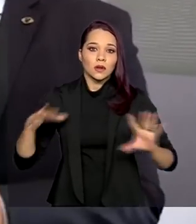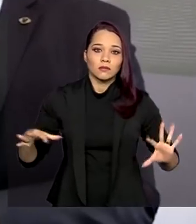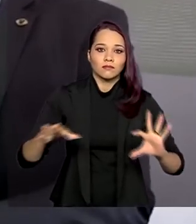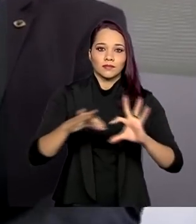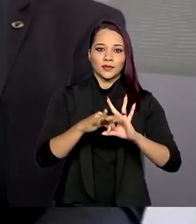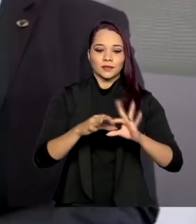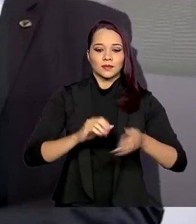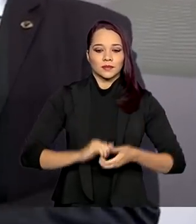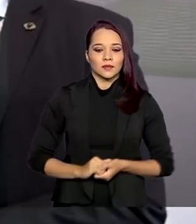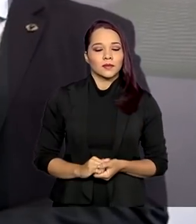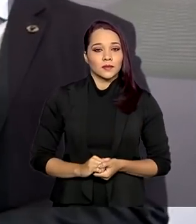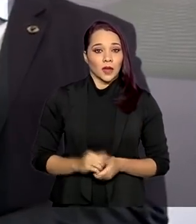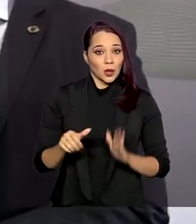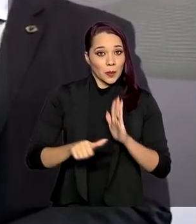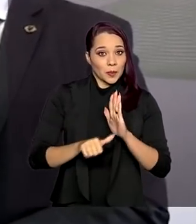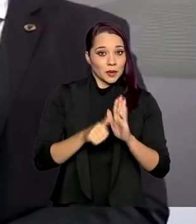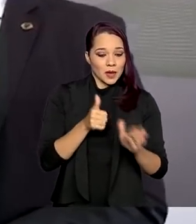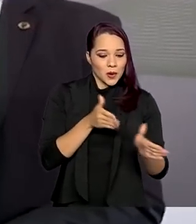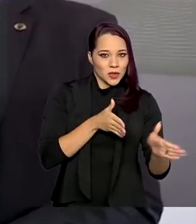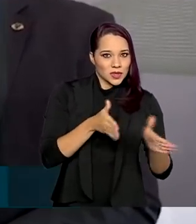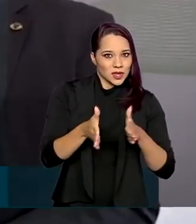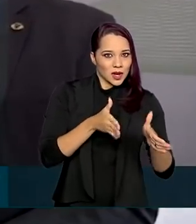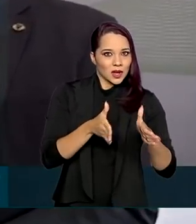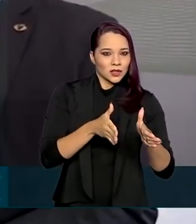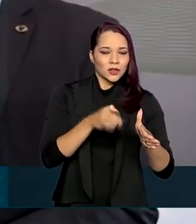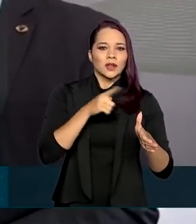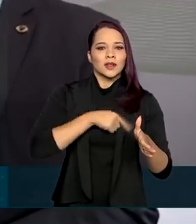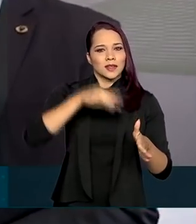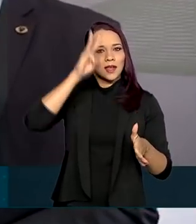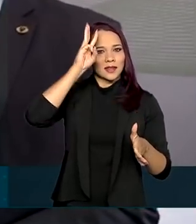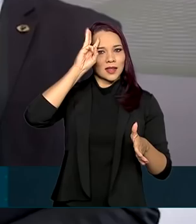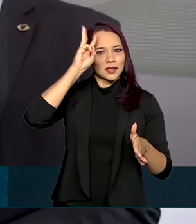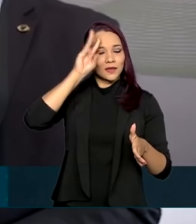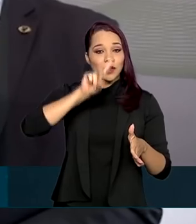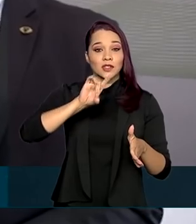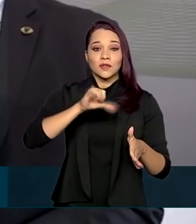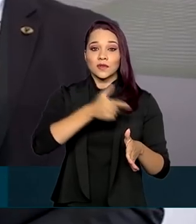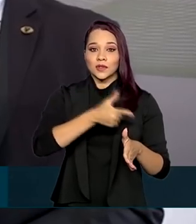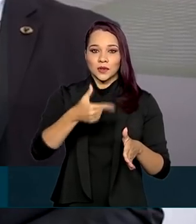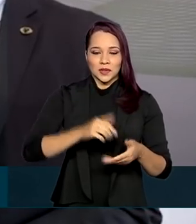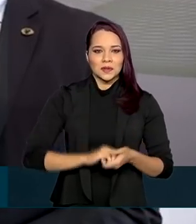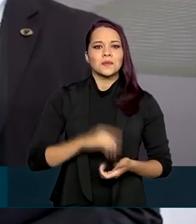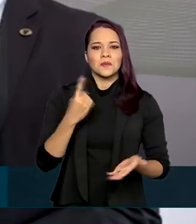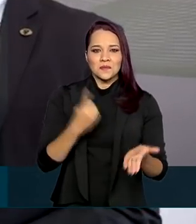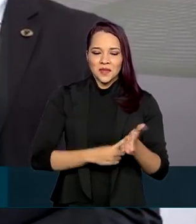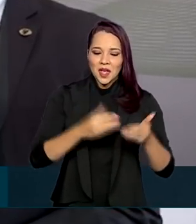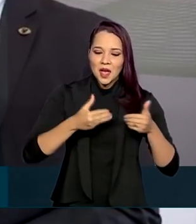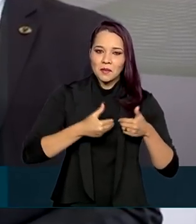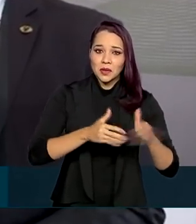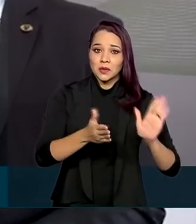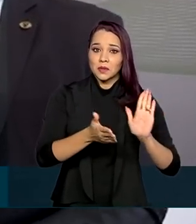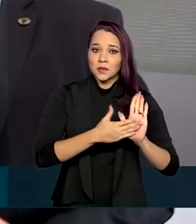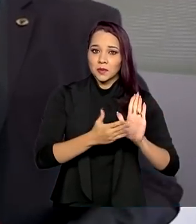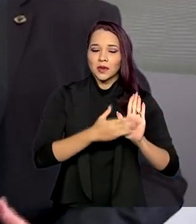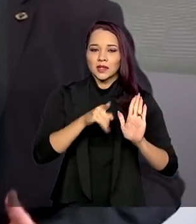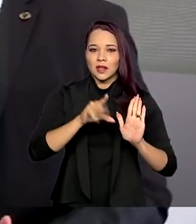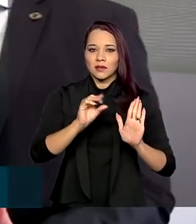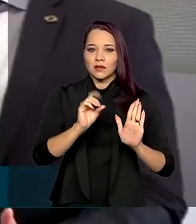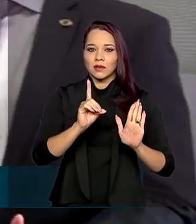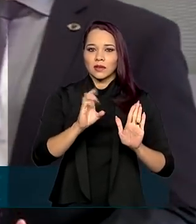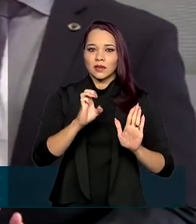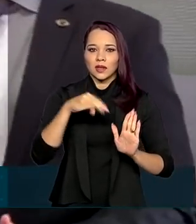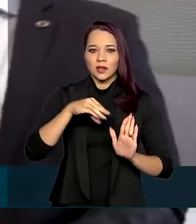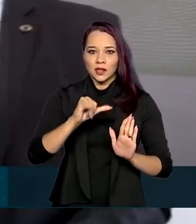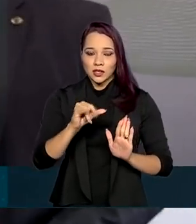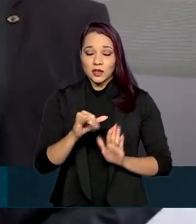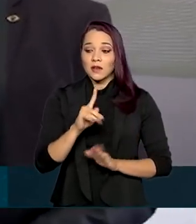O primeiro trecho a gente licita na terça-feira, dia 22. Então está marcada a abertura das propostas lá no Benite, a gente vai conhecer